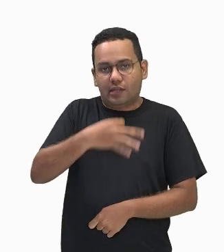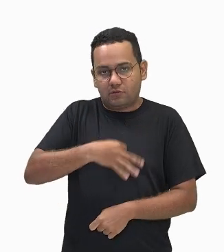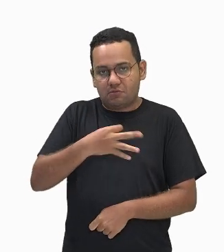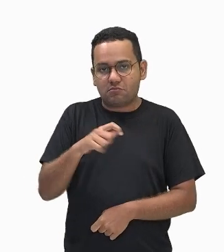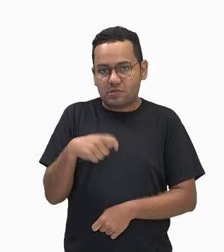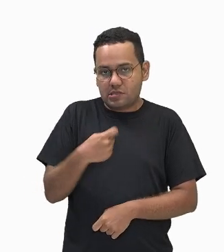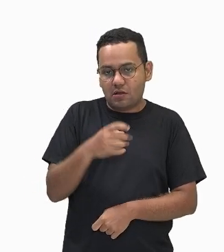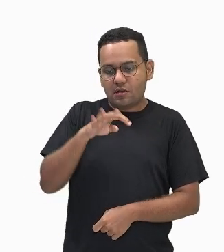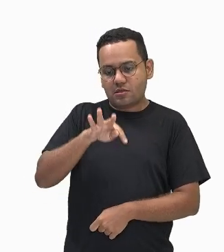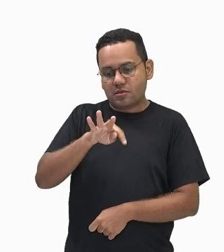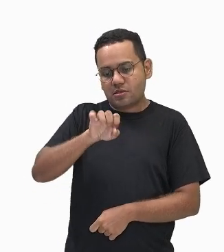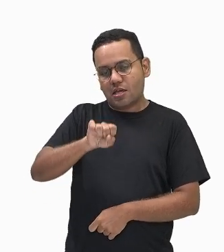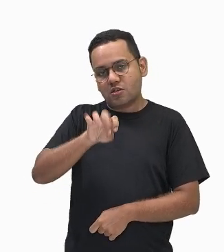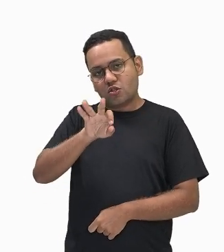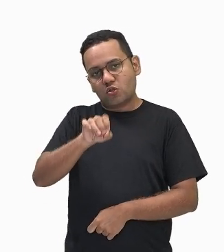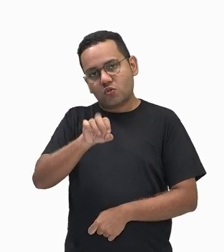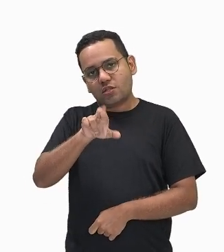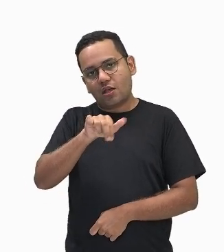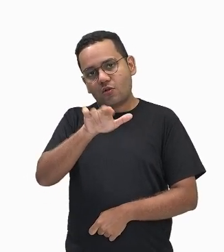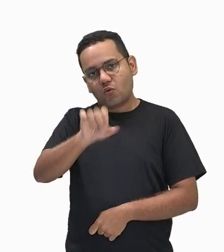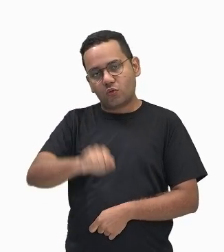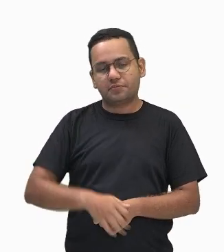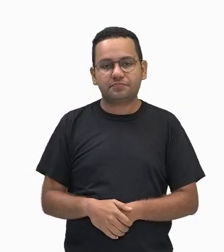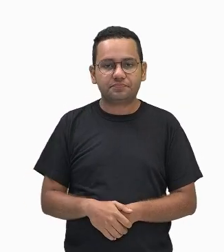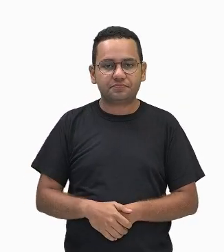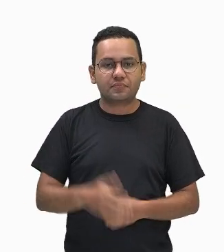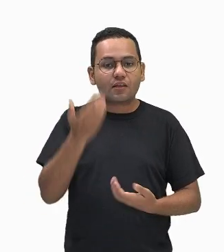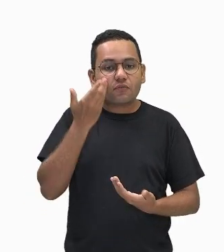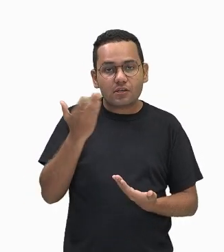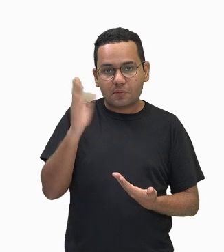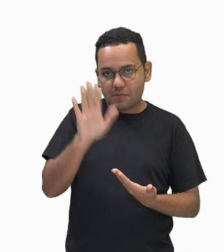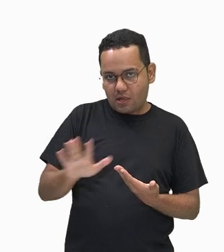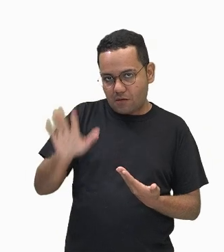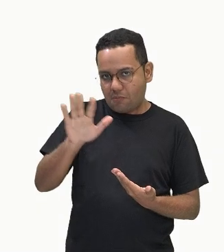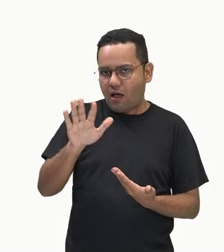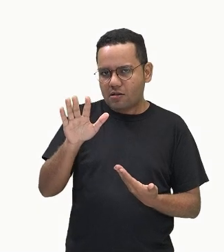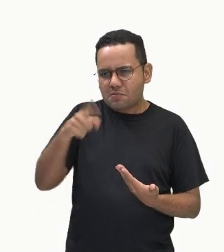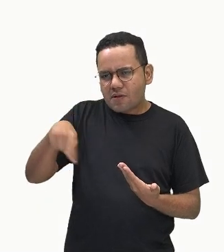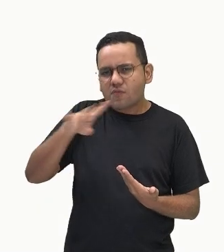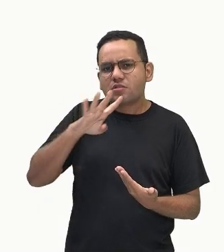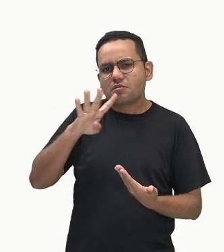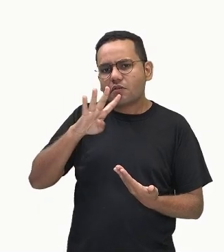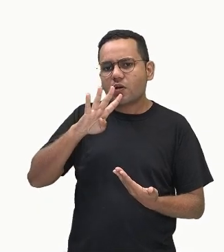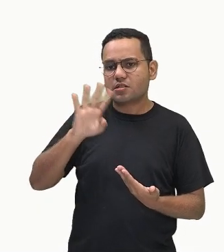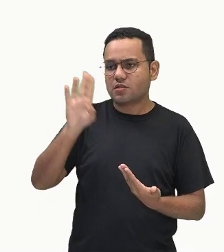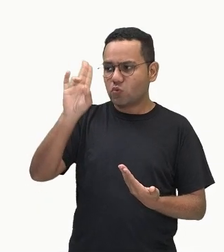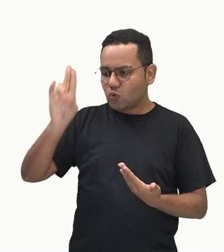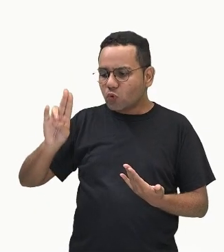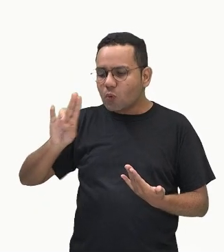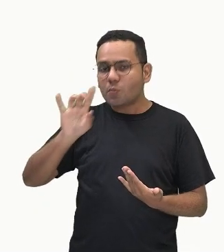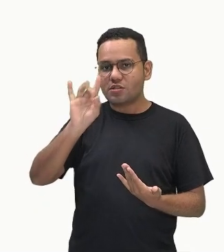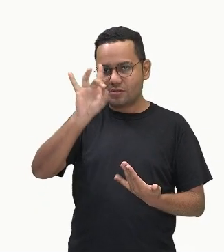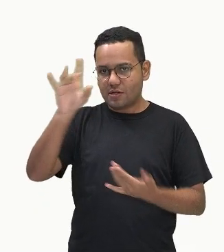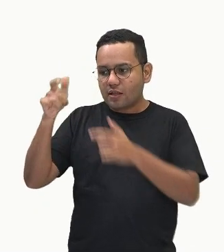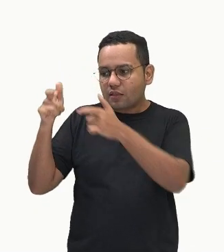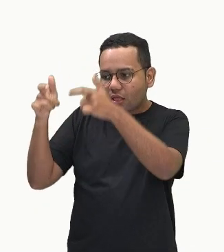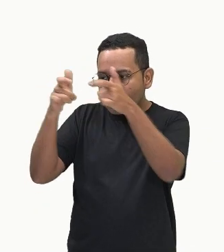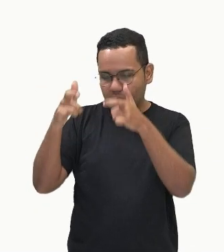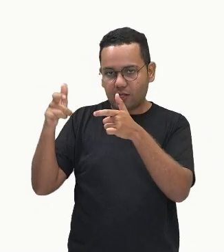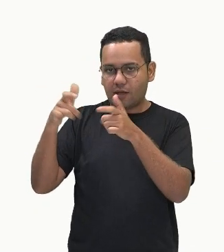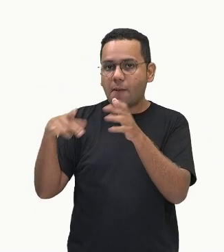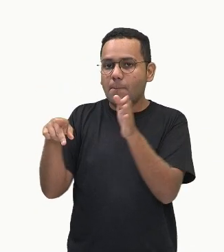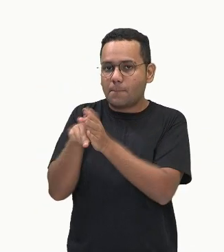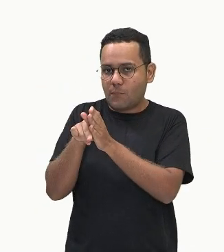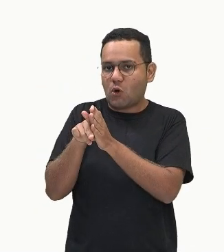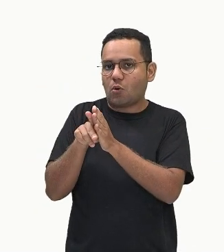deles. Deixa eu indicar em detalhes algumas estruturas para você já se familiarizar com a nomenclatura. Nesse esquema que você visualiza